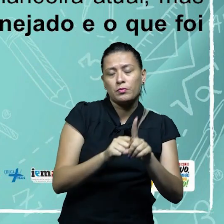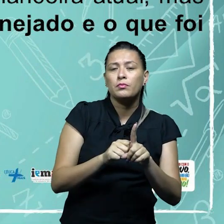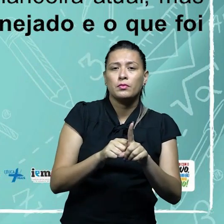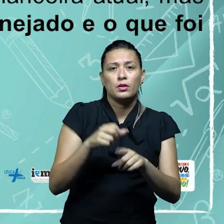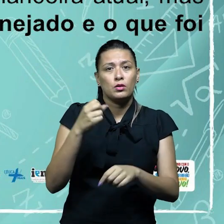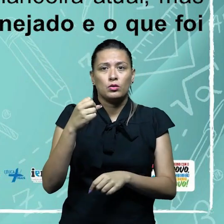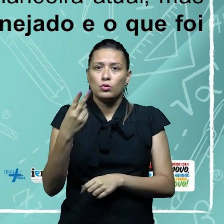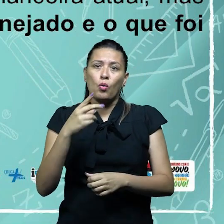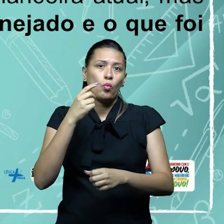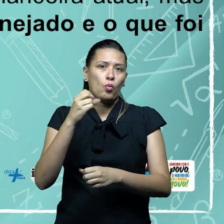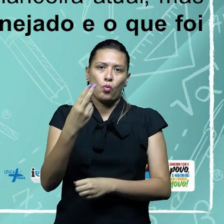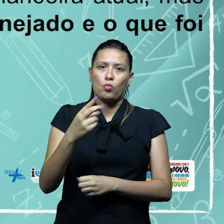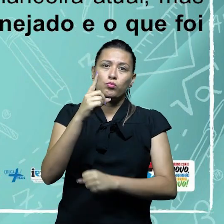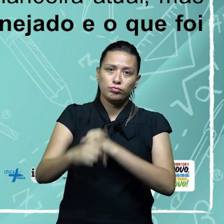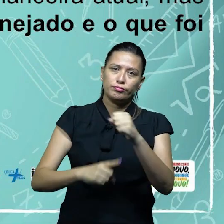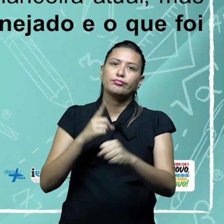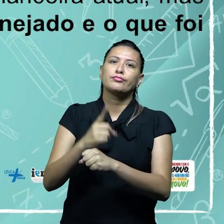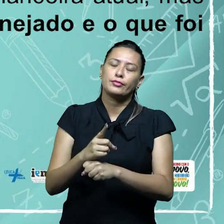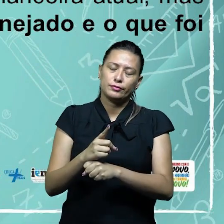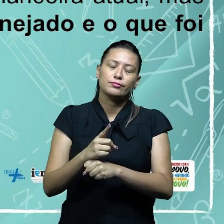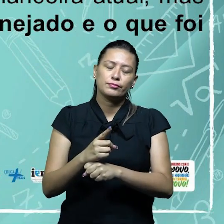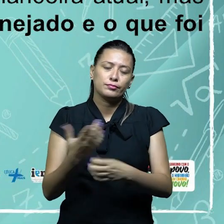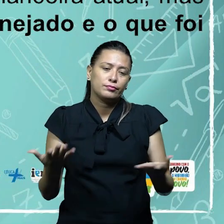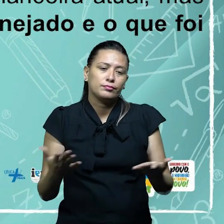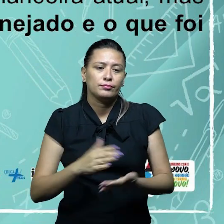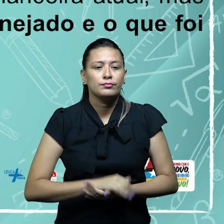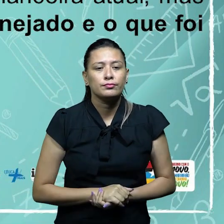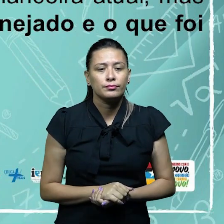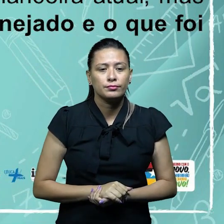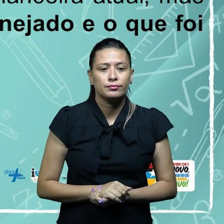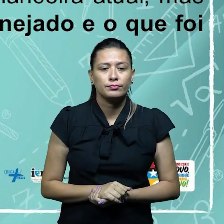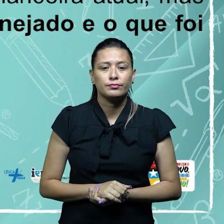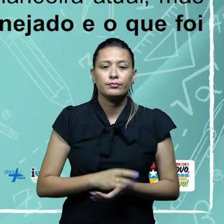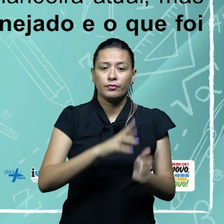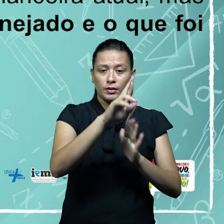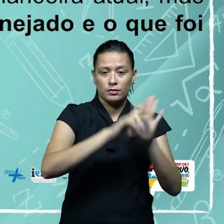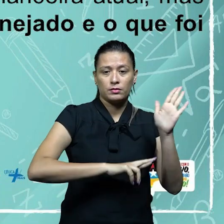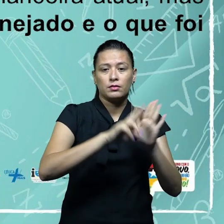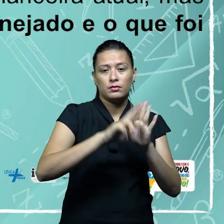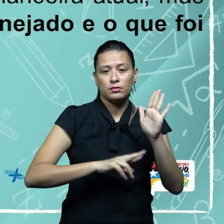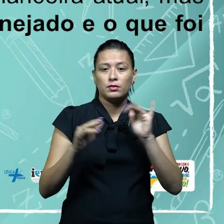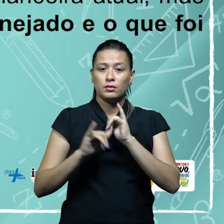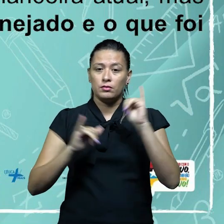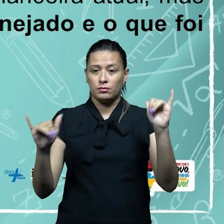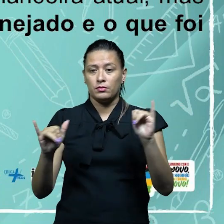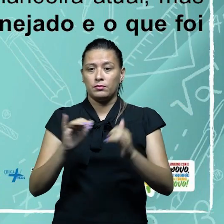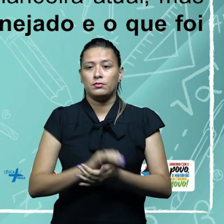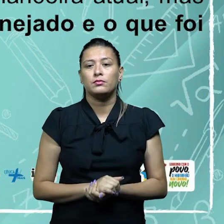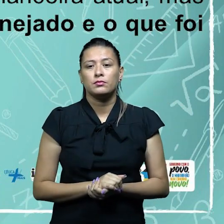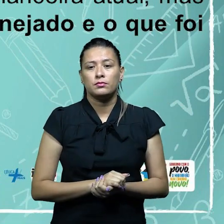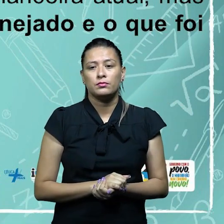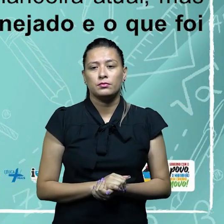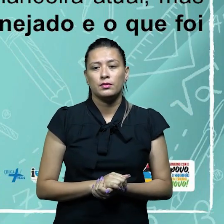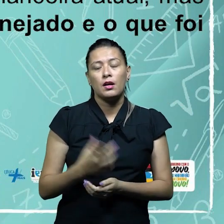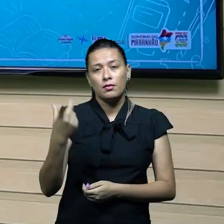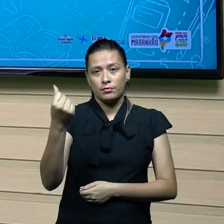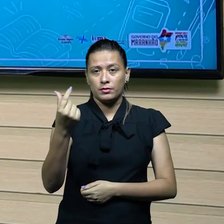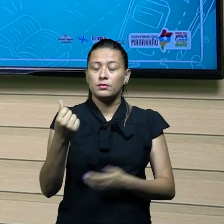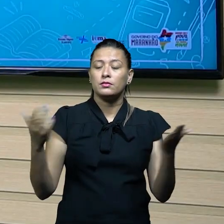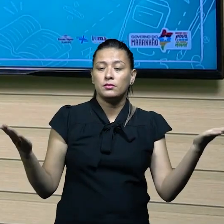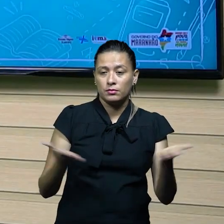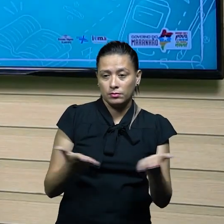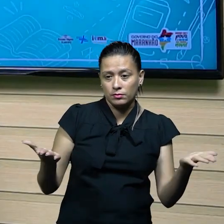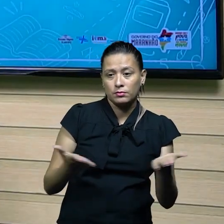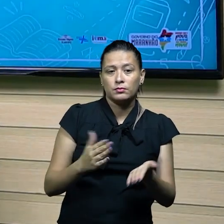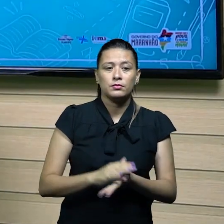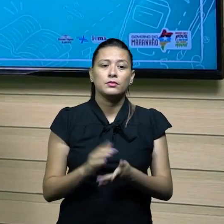certinho? Esses relatórios indicam não só a saúde financeira atual, mas como a empresa se sair em relação ao que foi planejado. Vamos